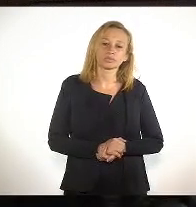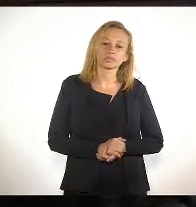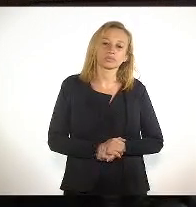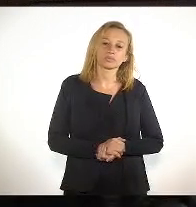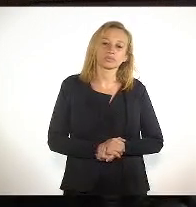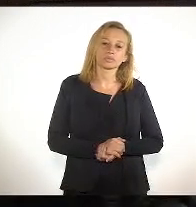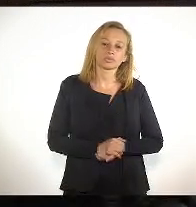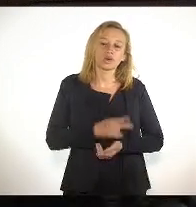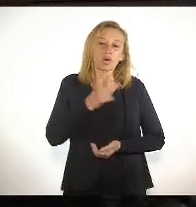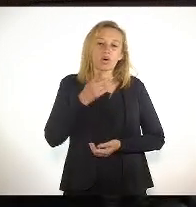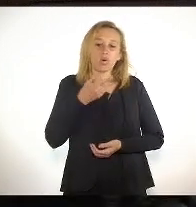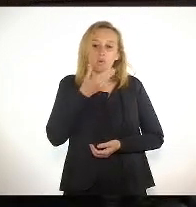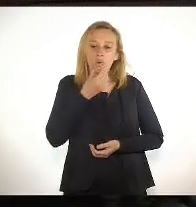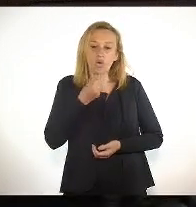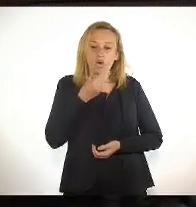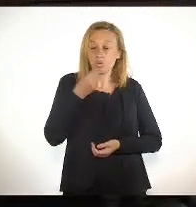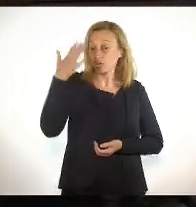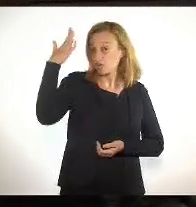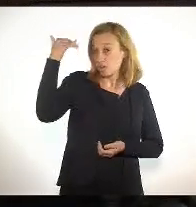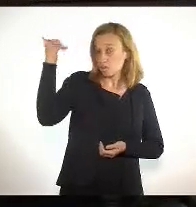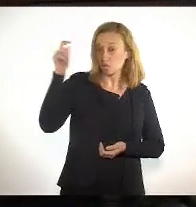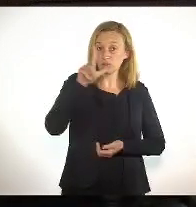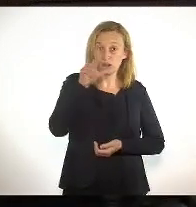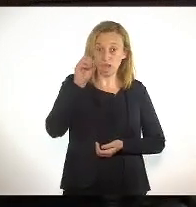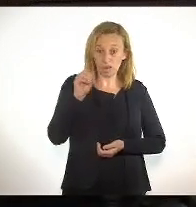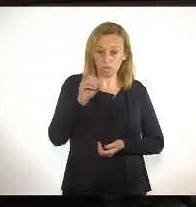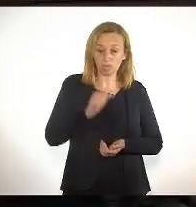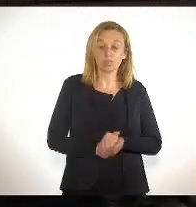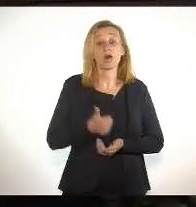humorista Léo Dias que primeiro ele tem que ter